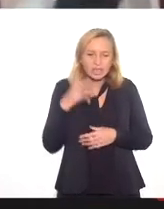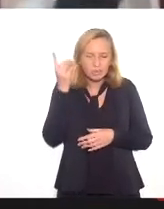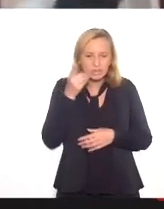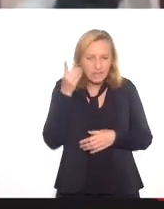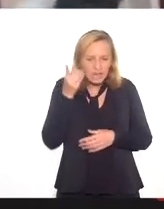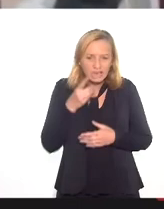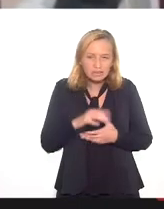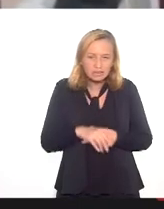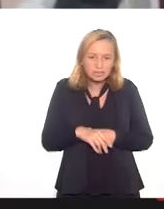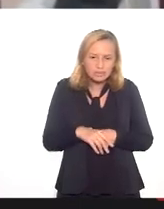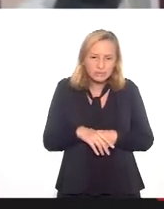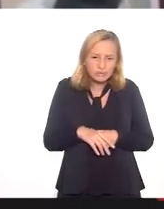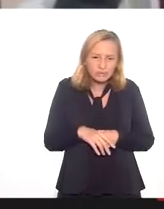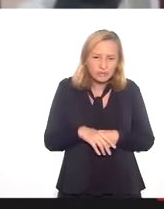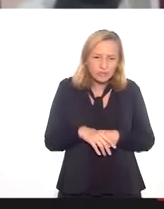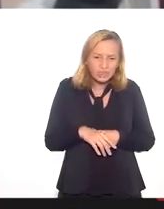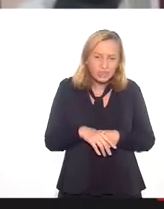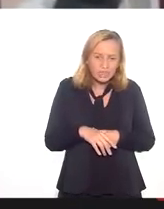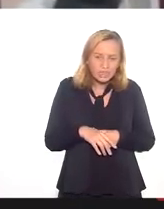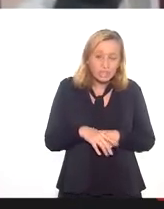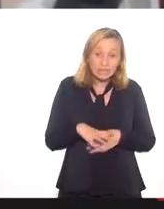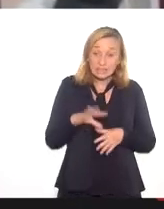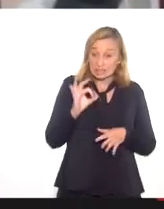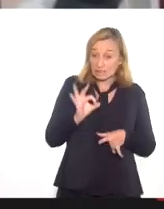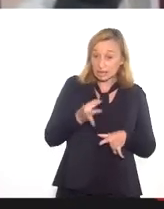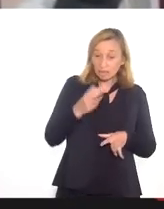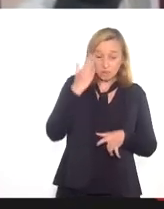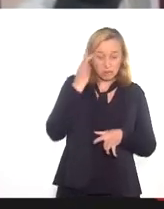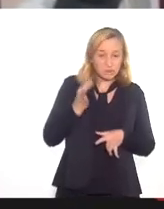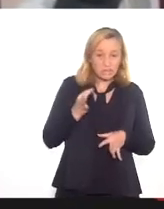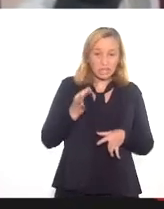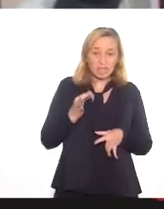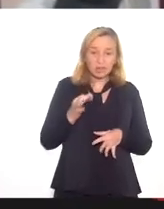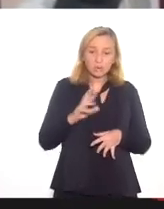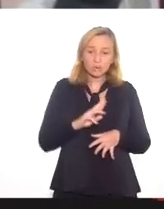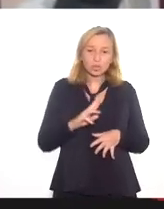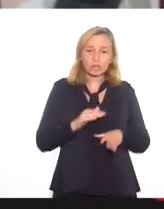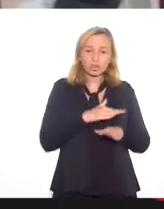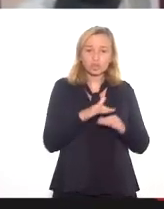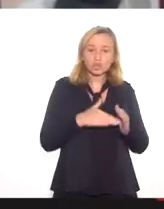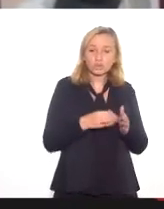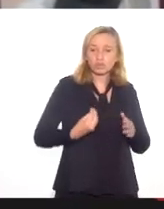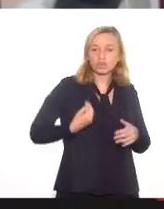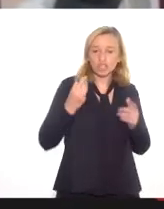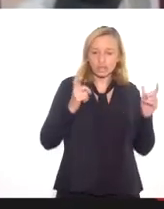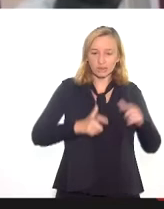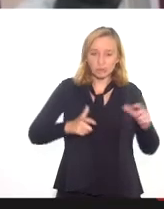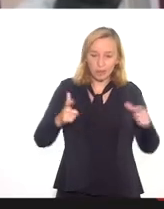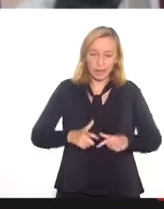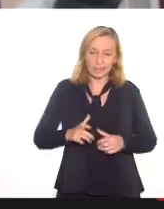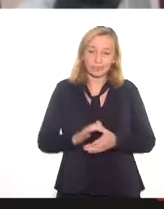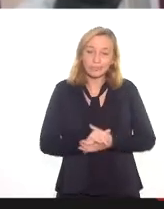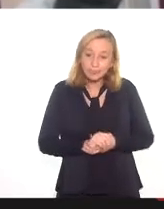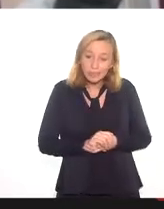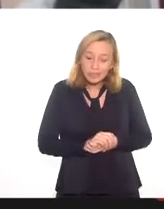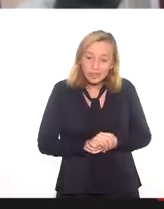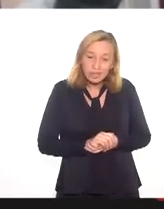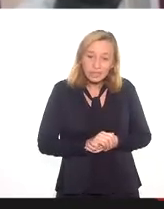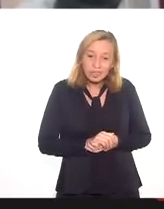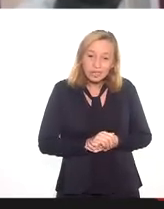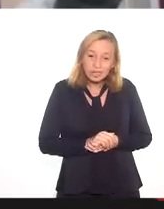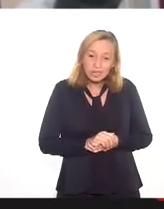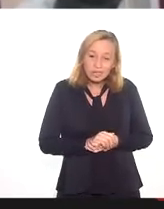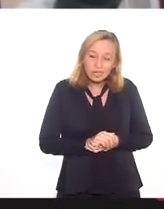Carneiro, mas eu não sei exatamente todos que estão presentes, o Neto